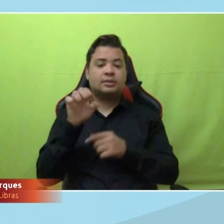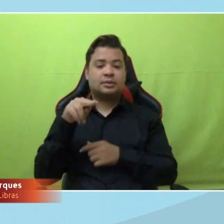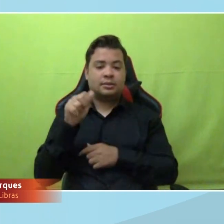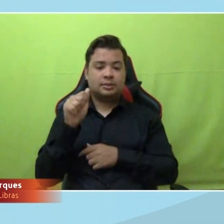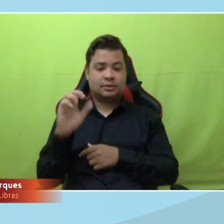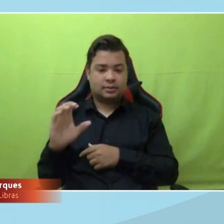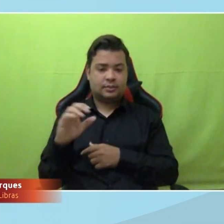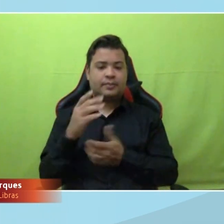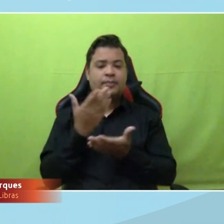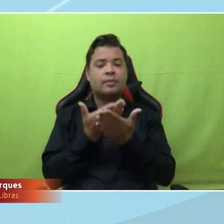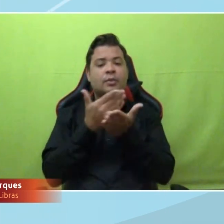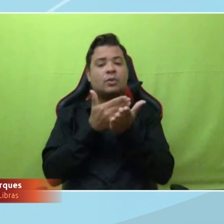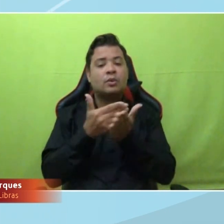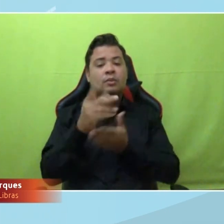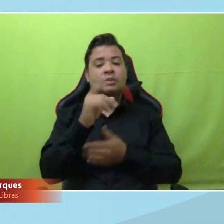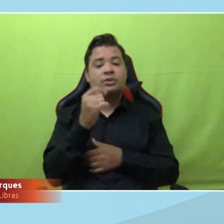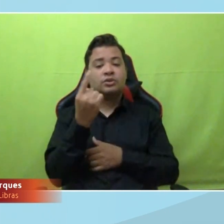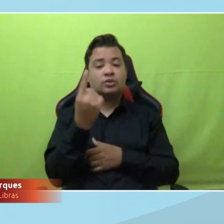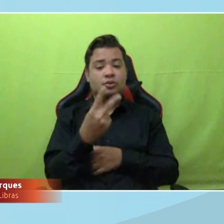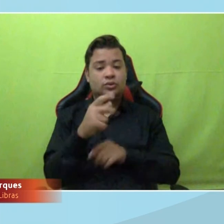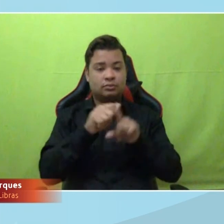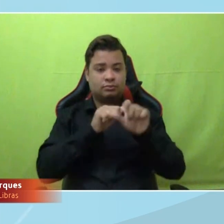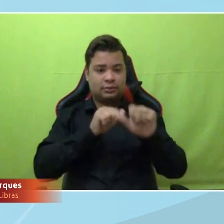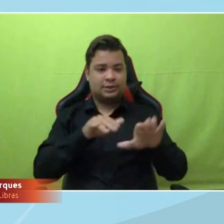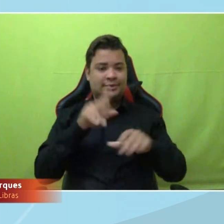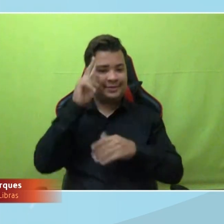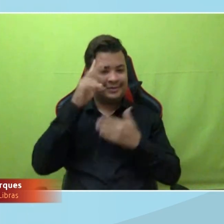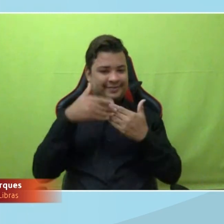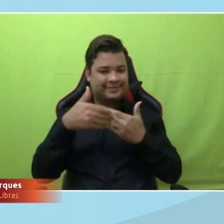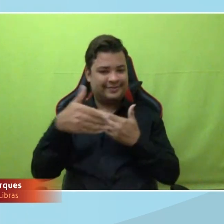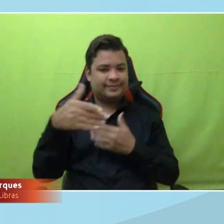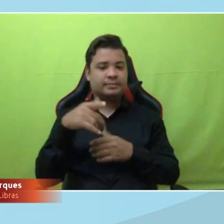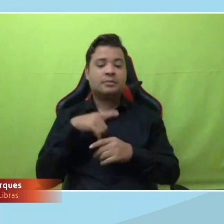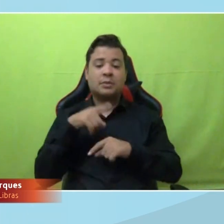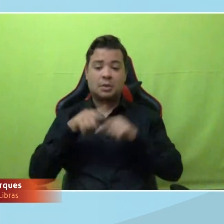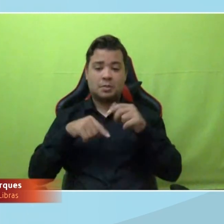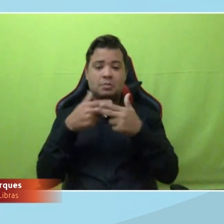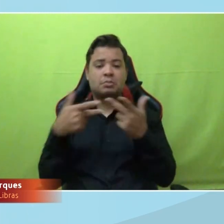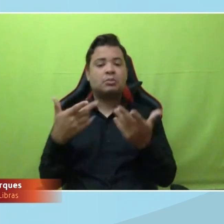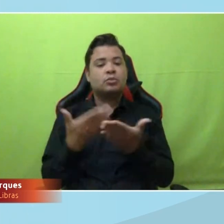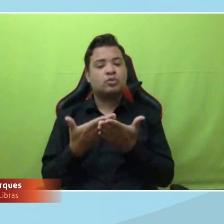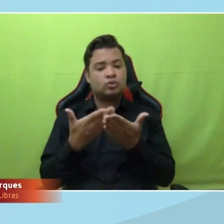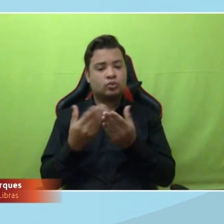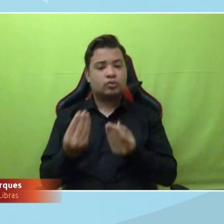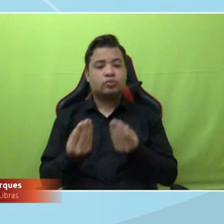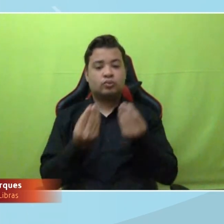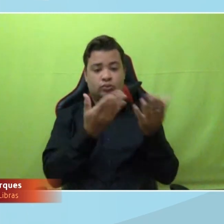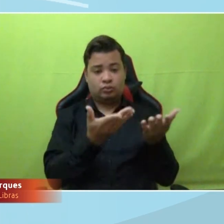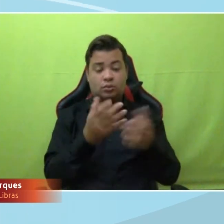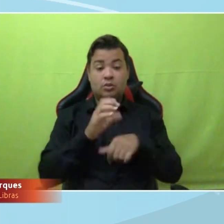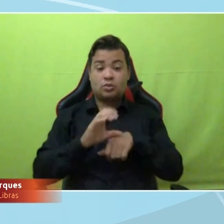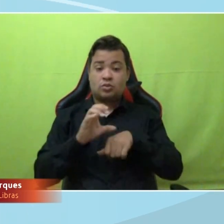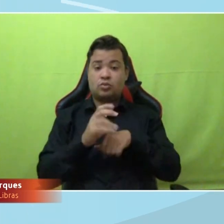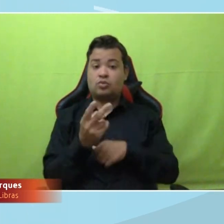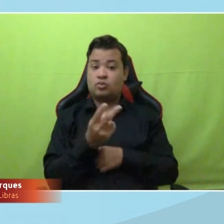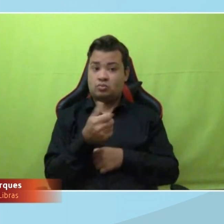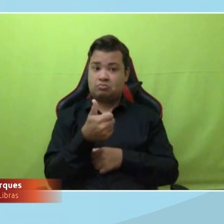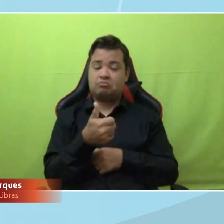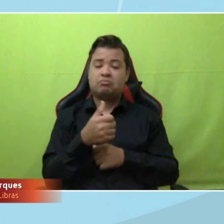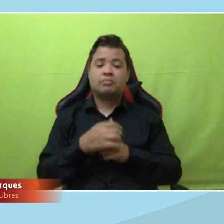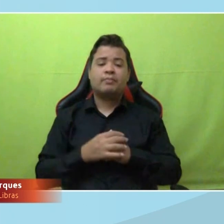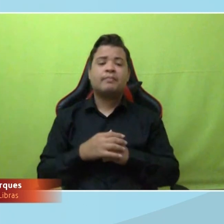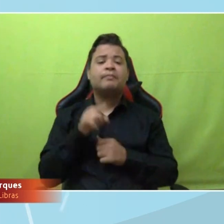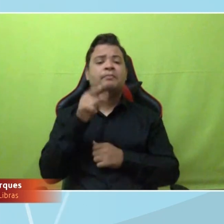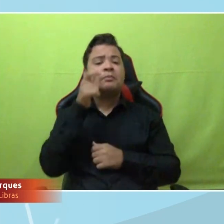12 de setembro, próxima segunda-feira, e dão direito a material de estudos, nos 2 cursos. Se você ficou interessado e